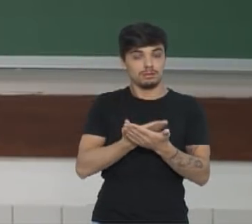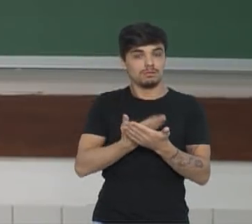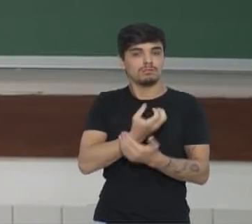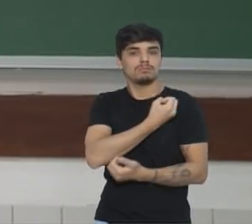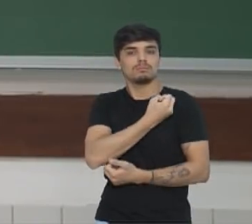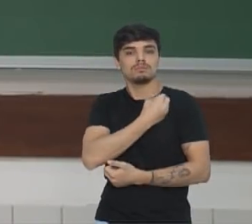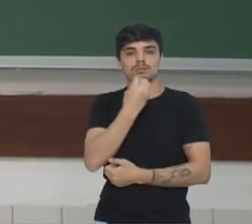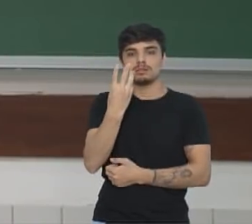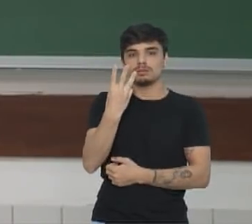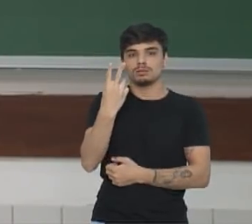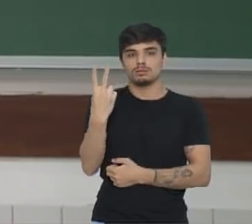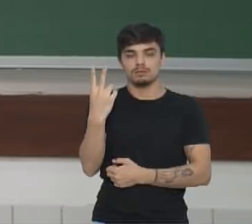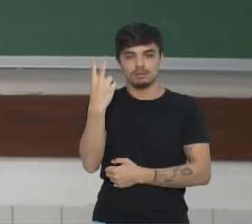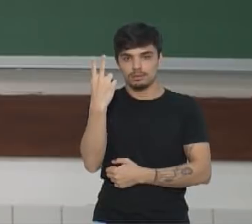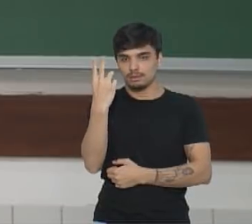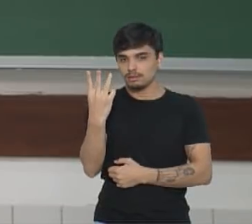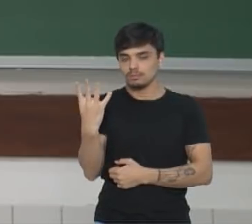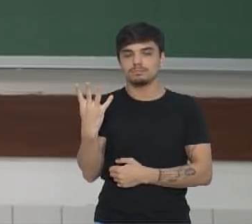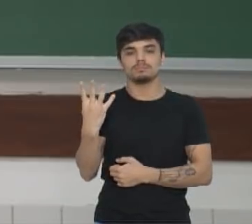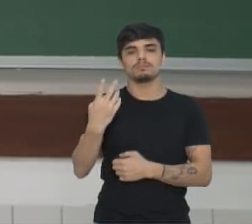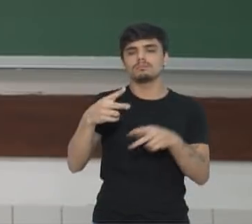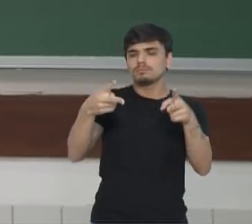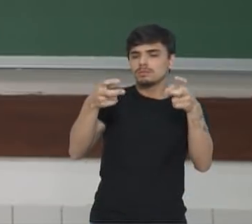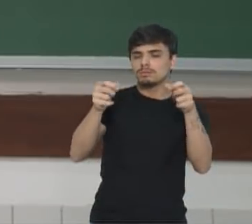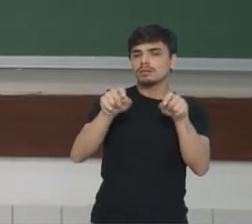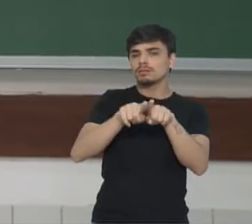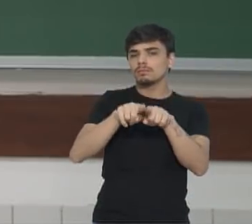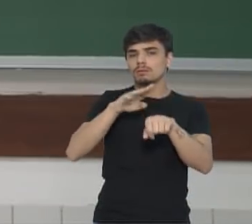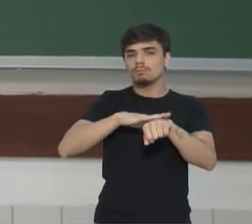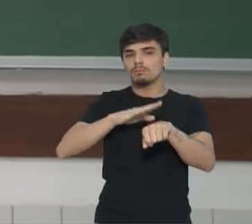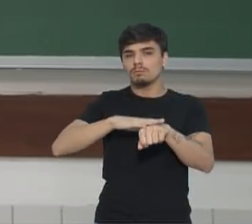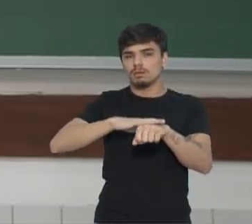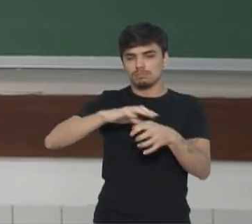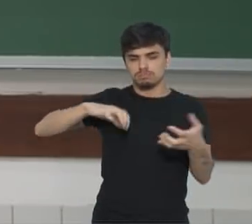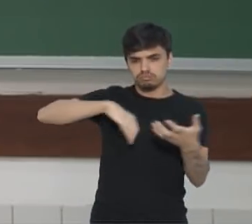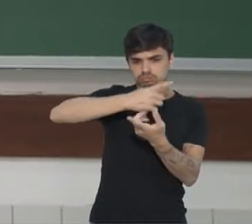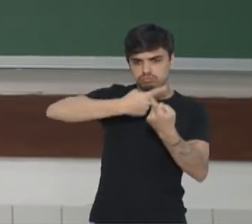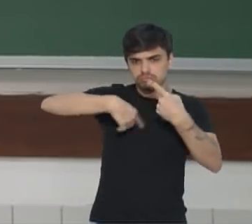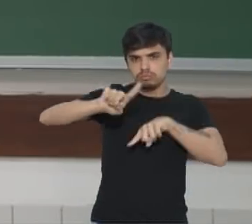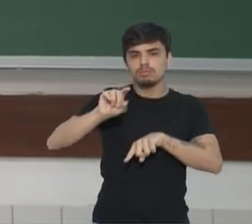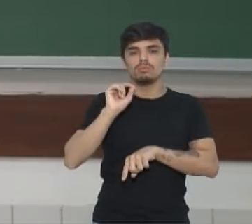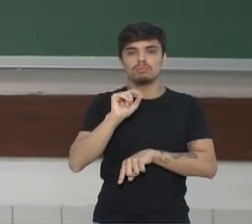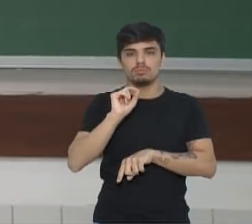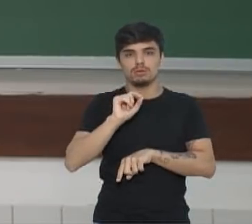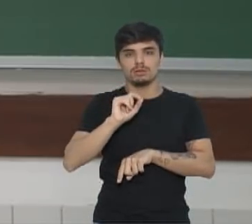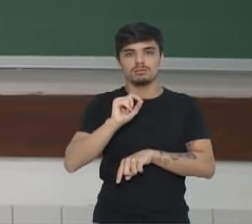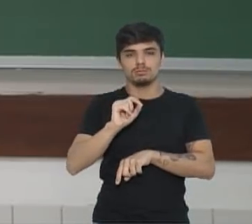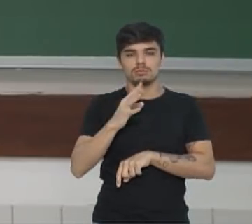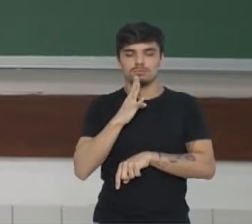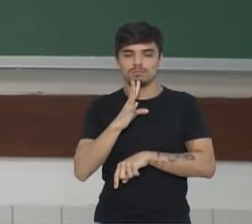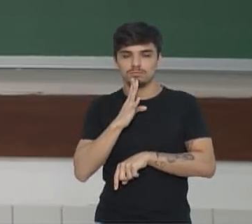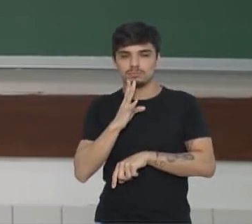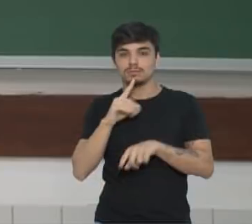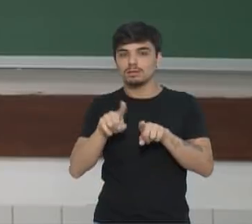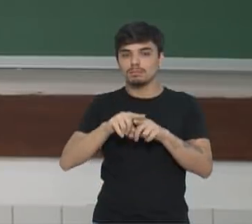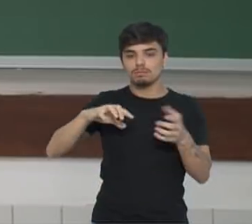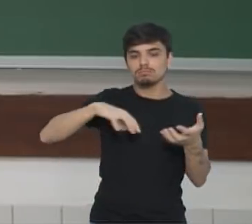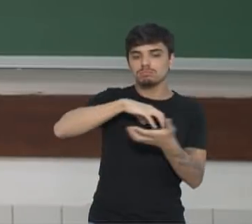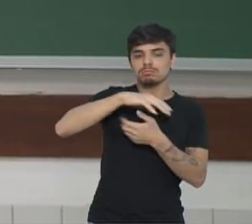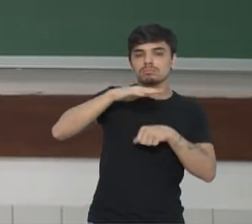vamos observar o momento mais radical da Revolução Francesa, o movimento mais popular, um dos movimentos